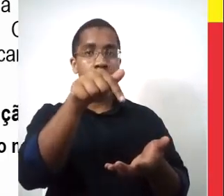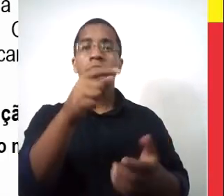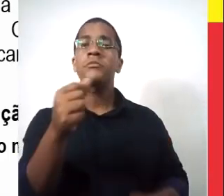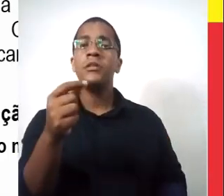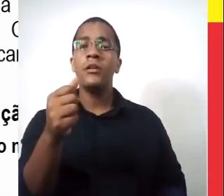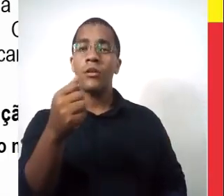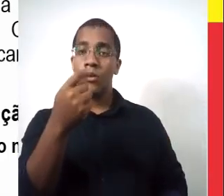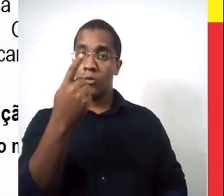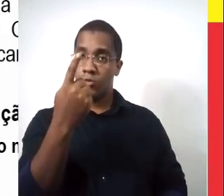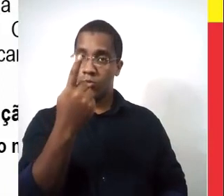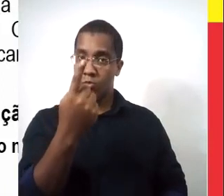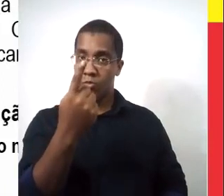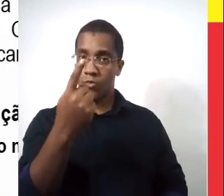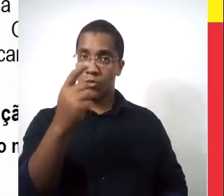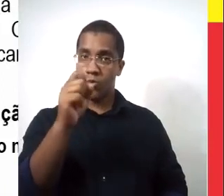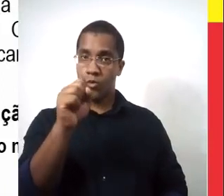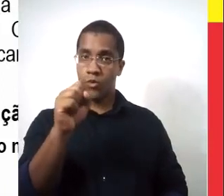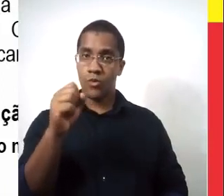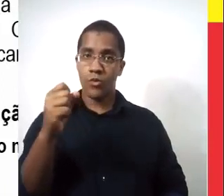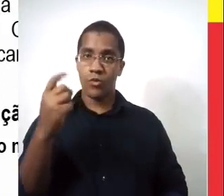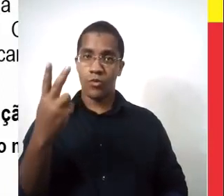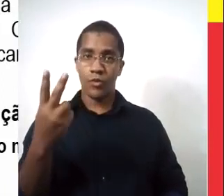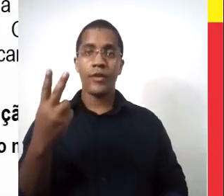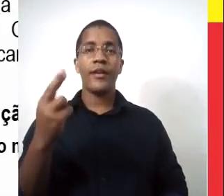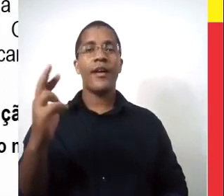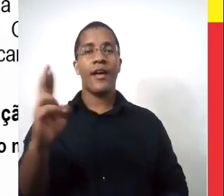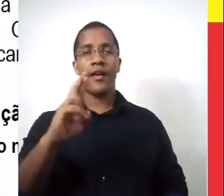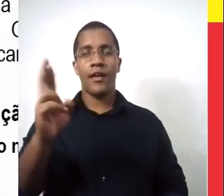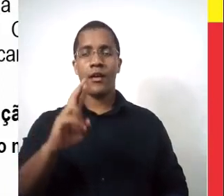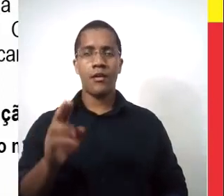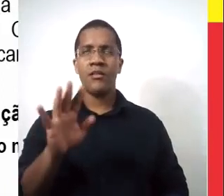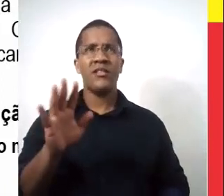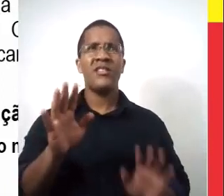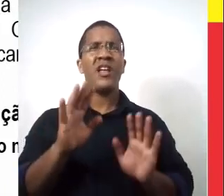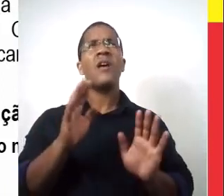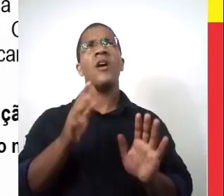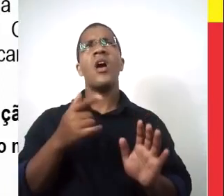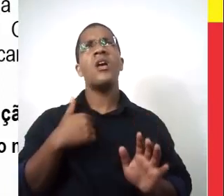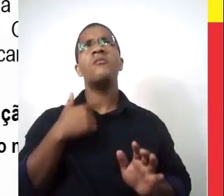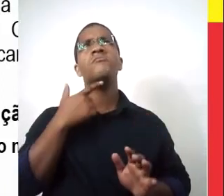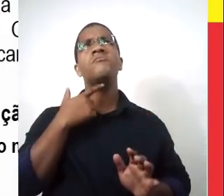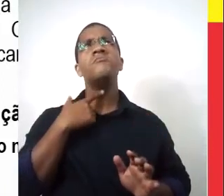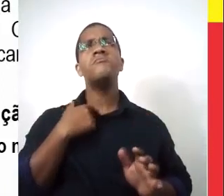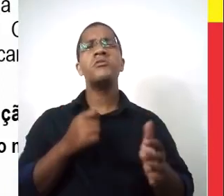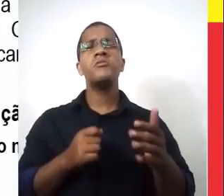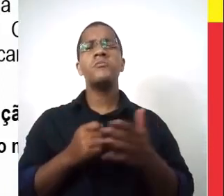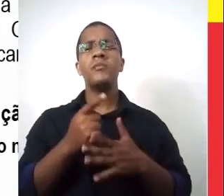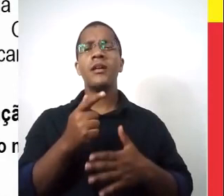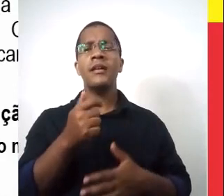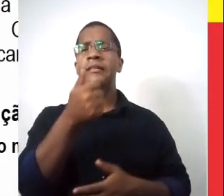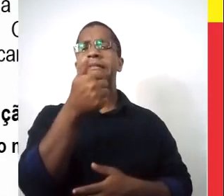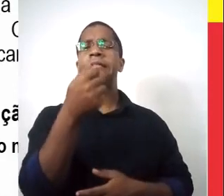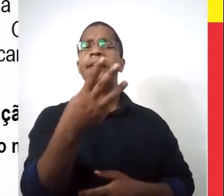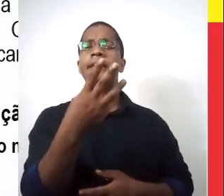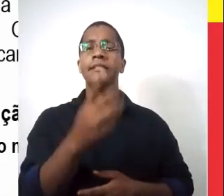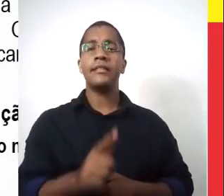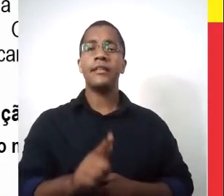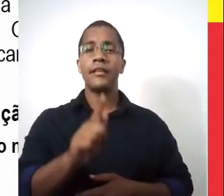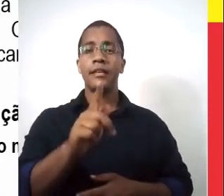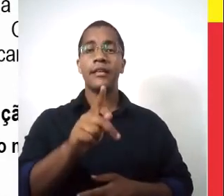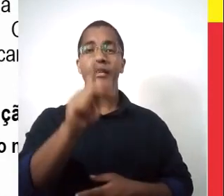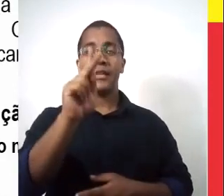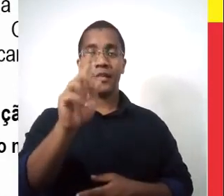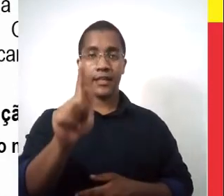R$182. Agora, se eu pular, eu quero não levar mais, não quero levar 8, não quero levar 9, mas eu quero levar 13